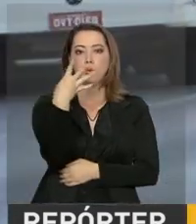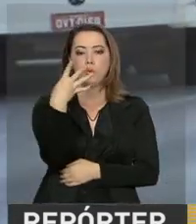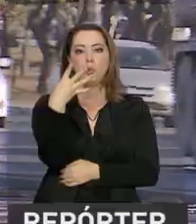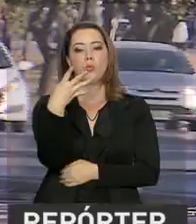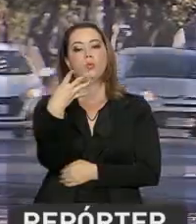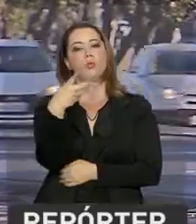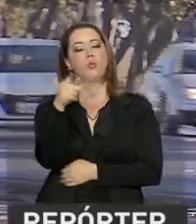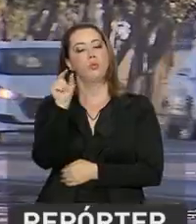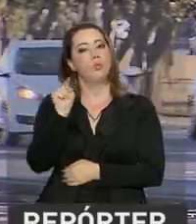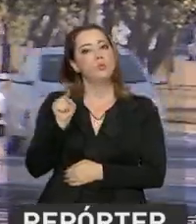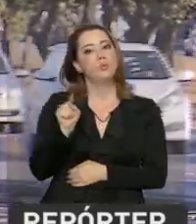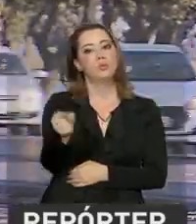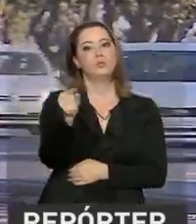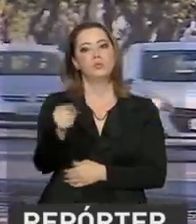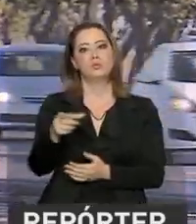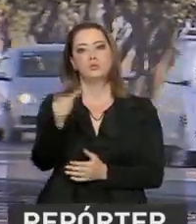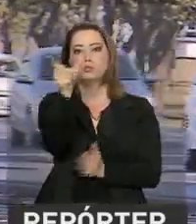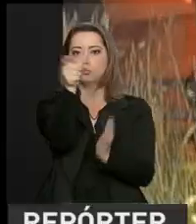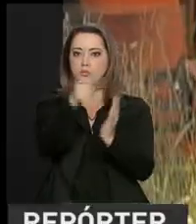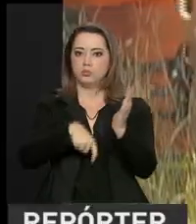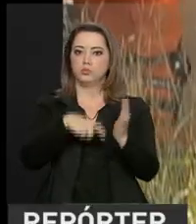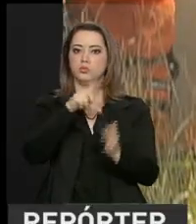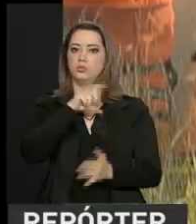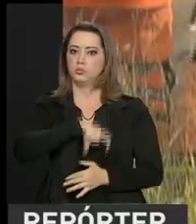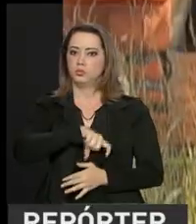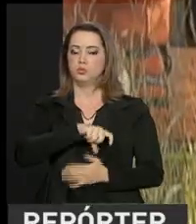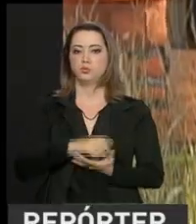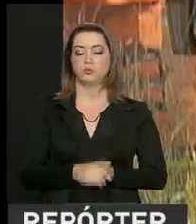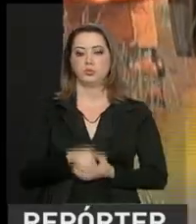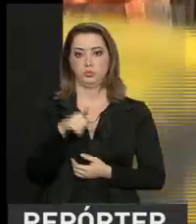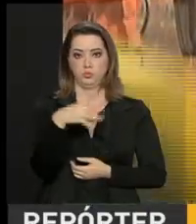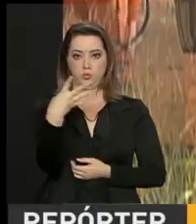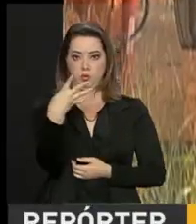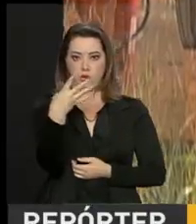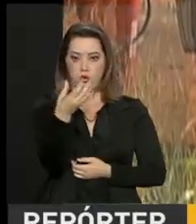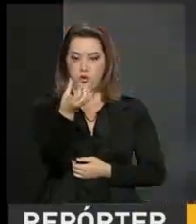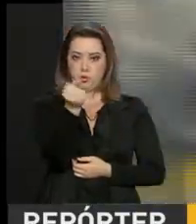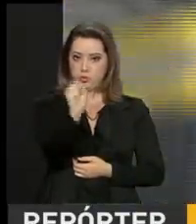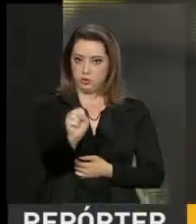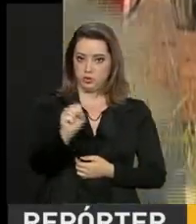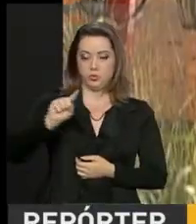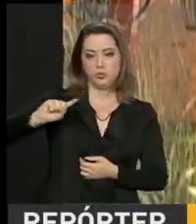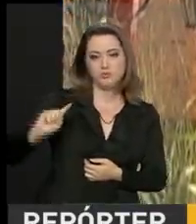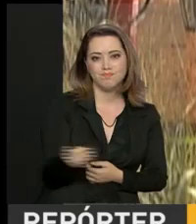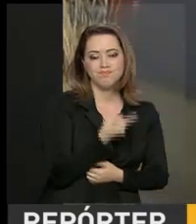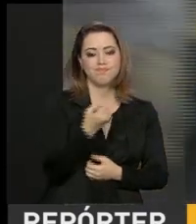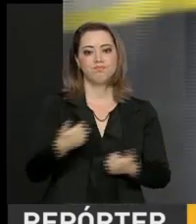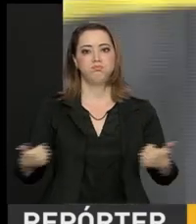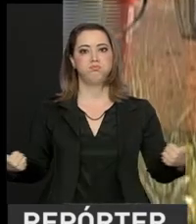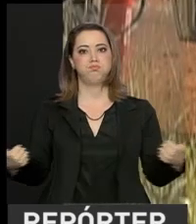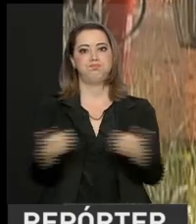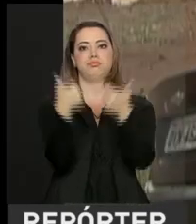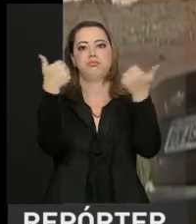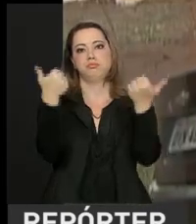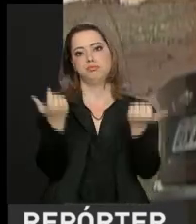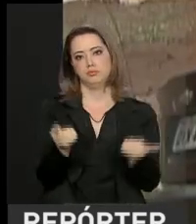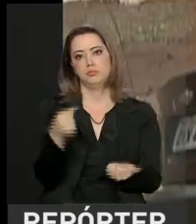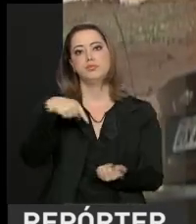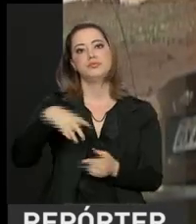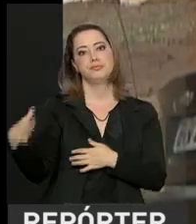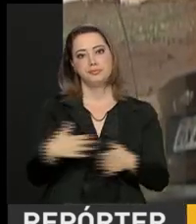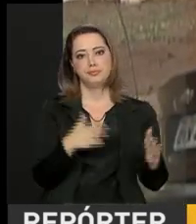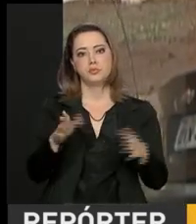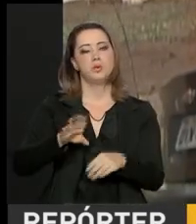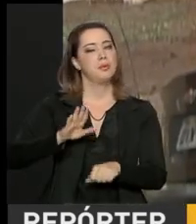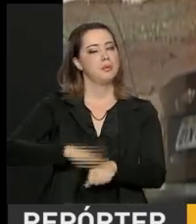carteira só no primeiro semestre deste ano foram registrados 48.000 acidentes nas rodovias federais do país e mais